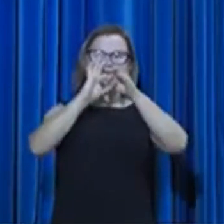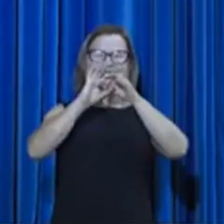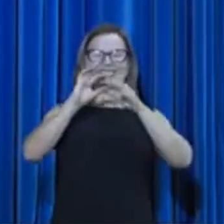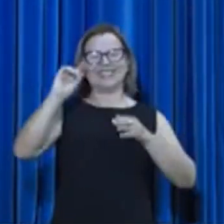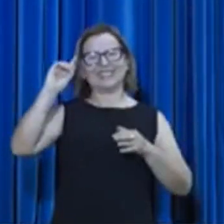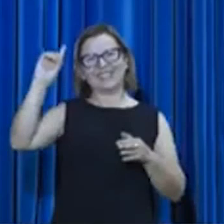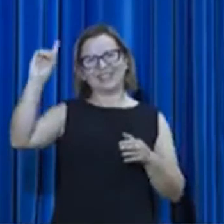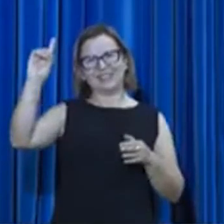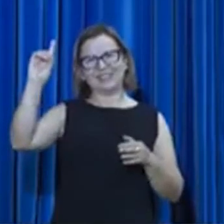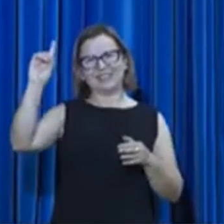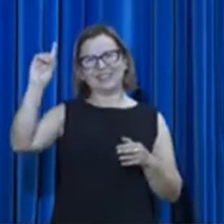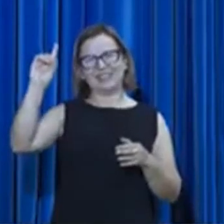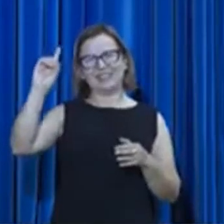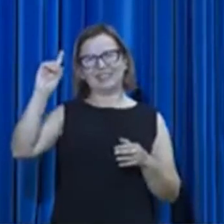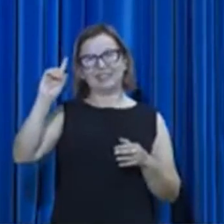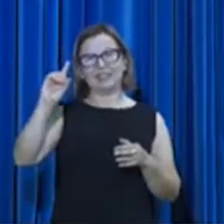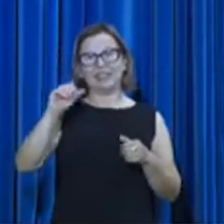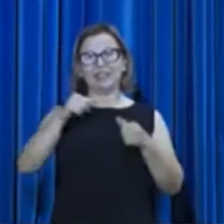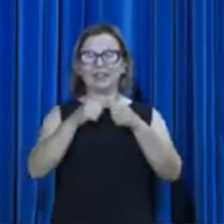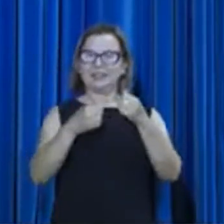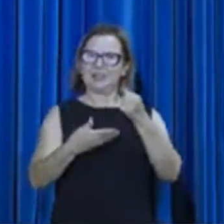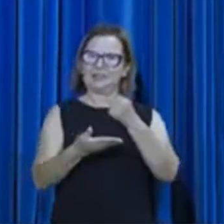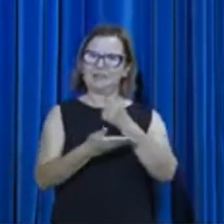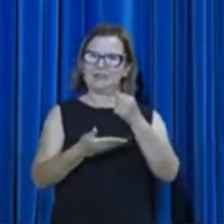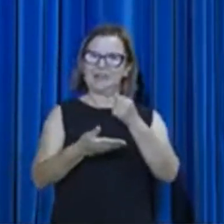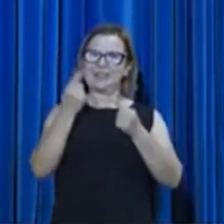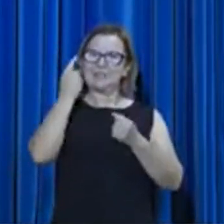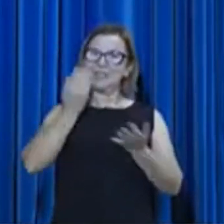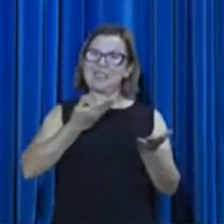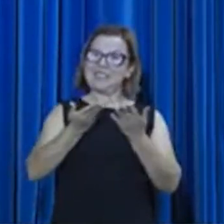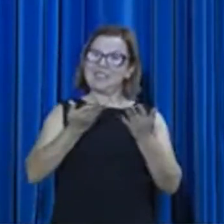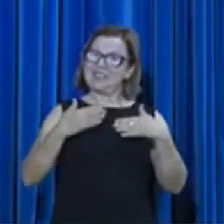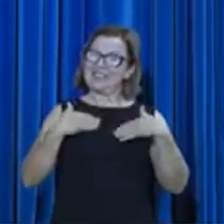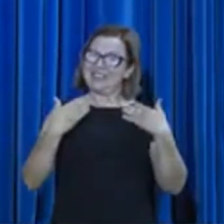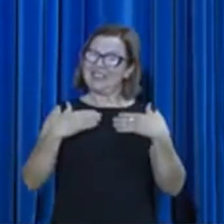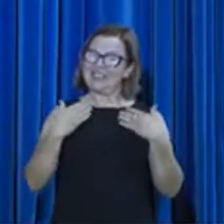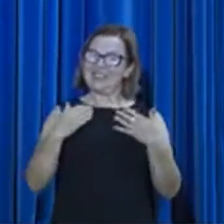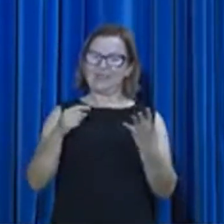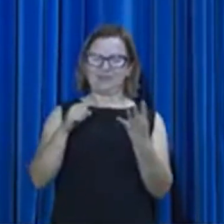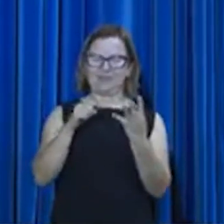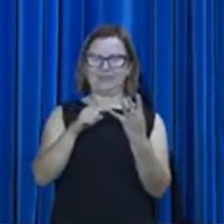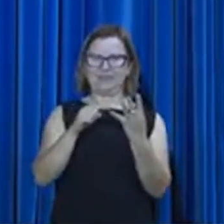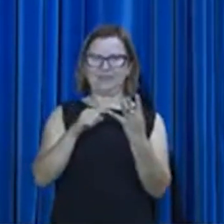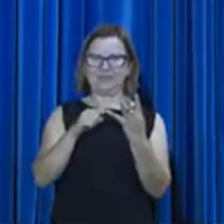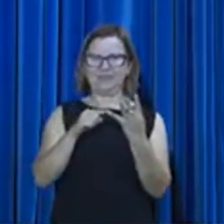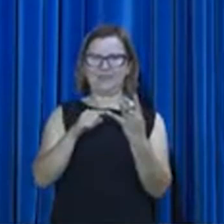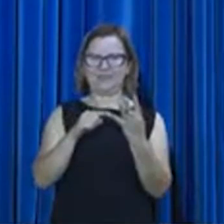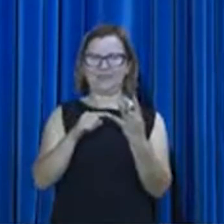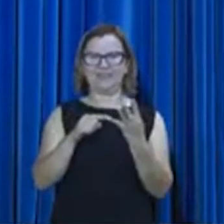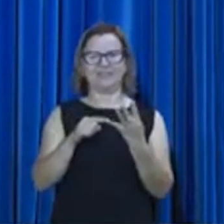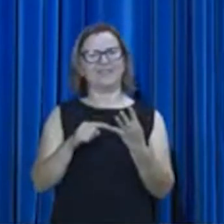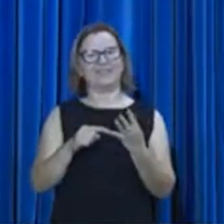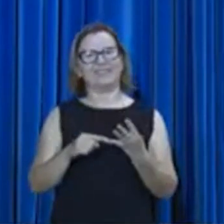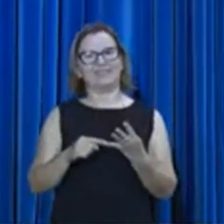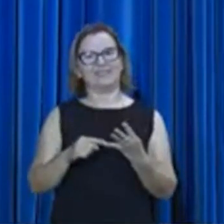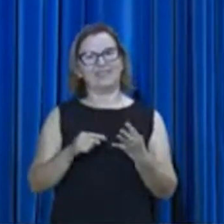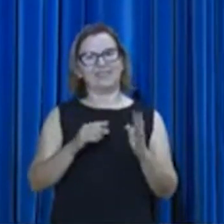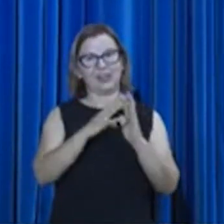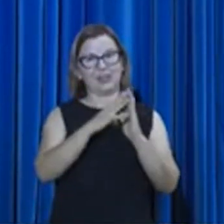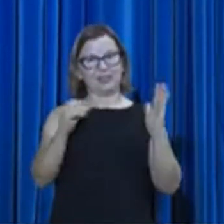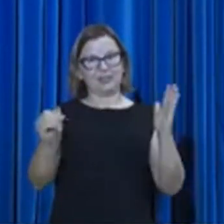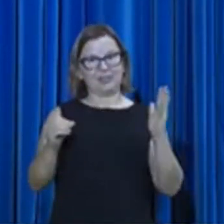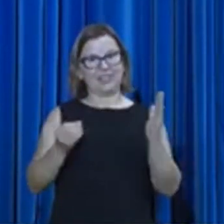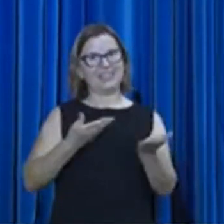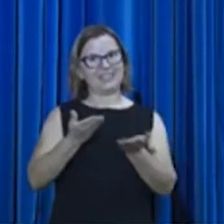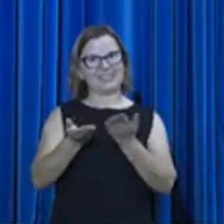Deus, sendo esse a base para nós servirmos com alegria. E por último, o modelo de servo. Vamos então abrir